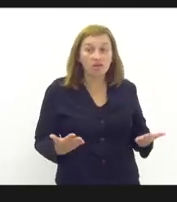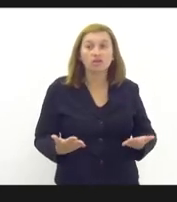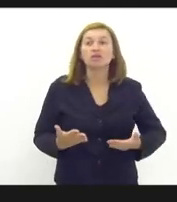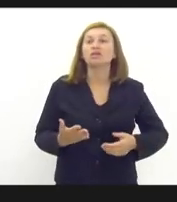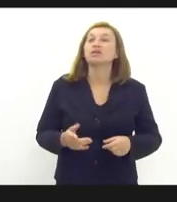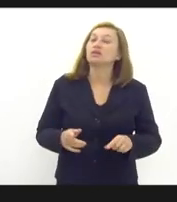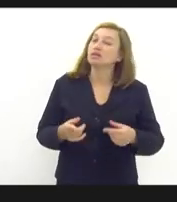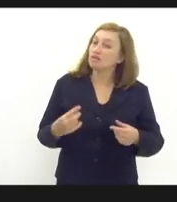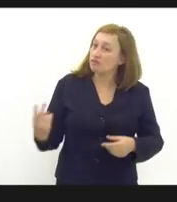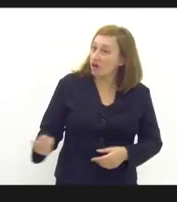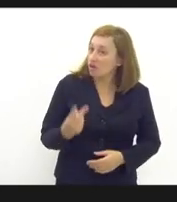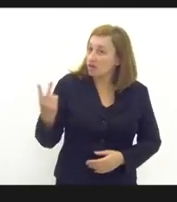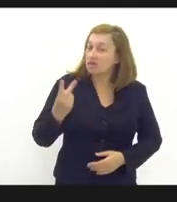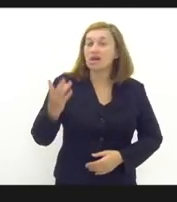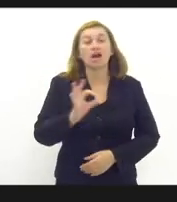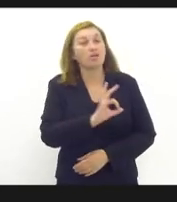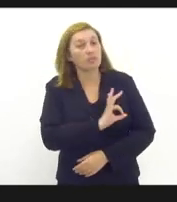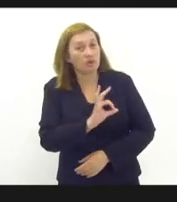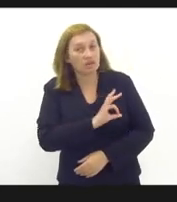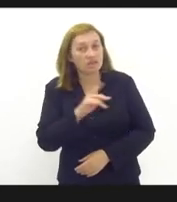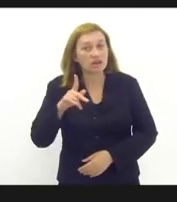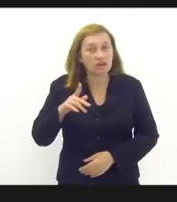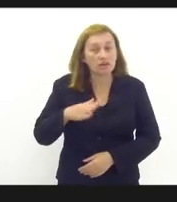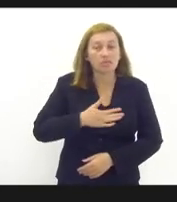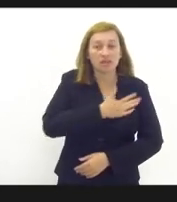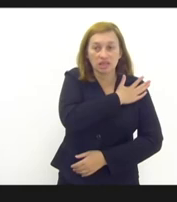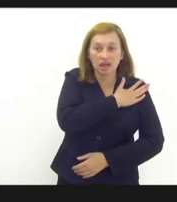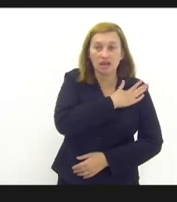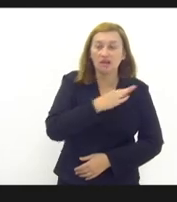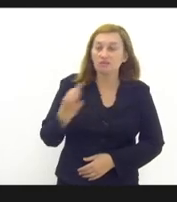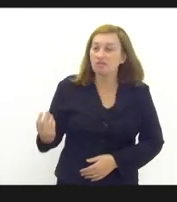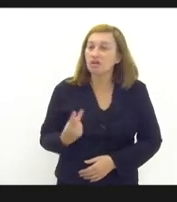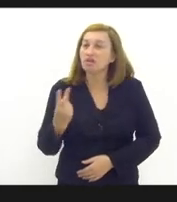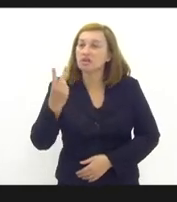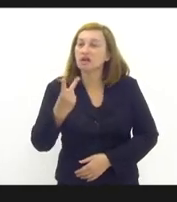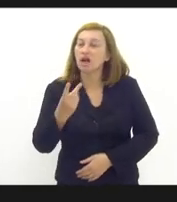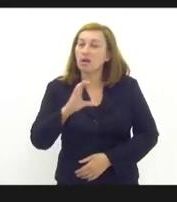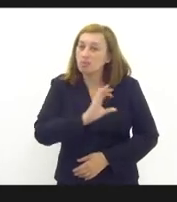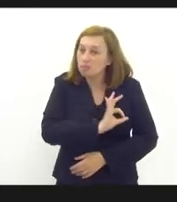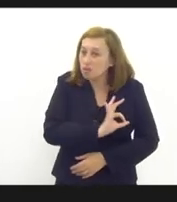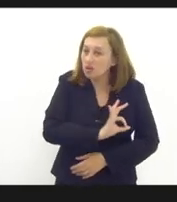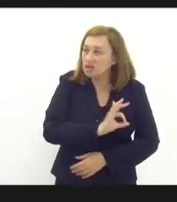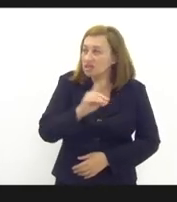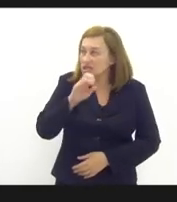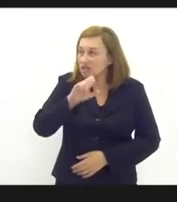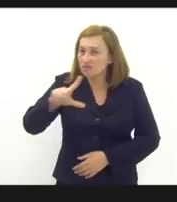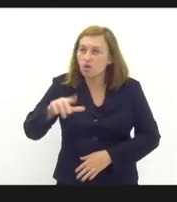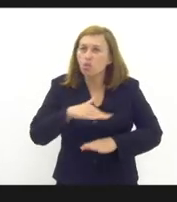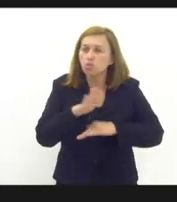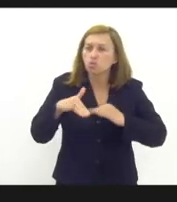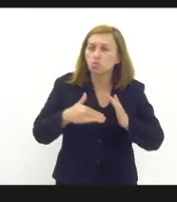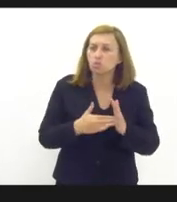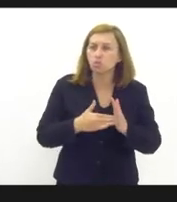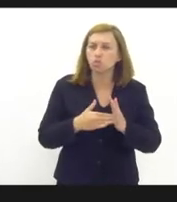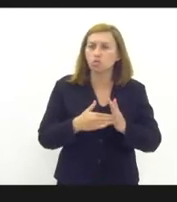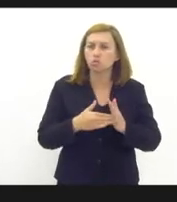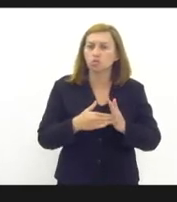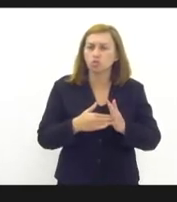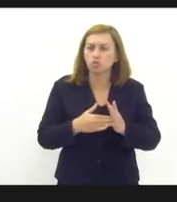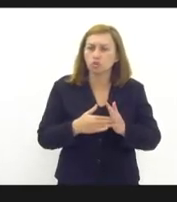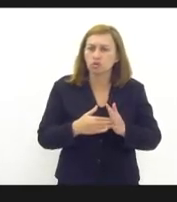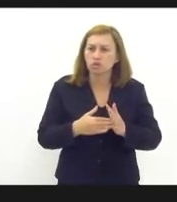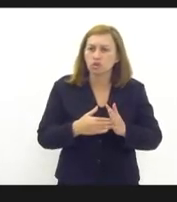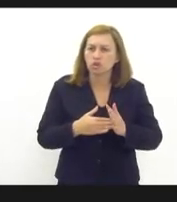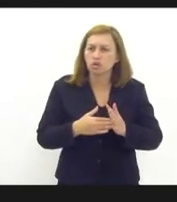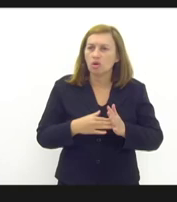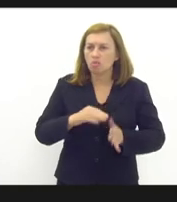da valorização da Polícia Militar, é hora da valorização da Polícia Civil. Todo segmento tem policiais, tem profissionais